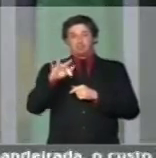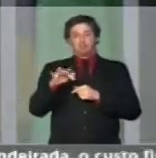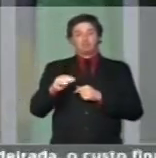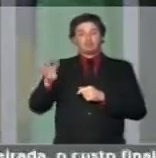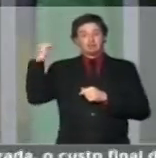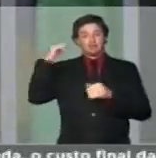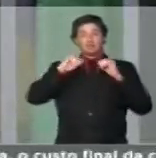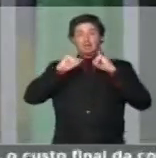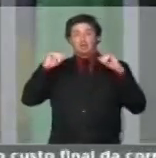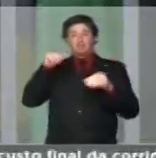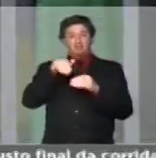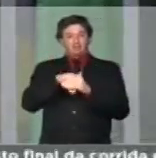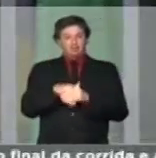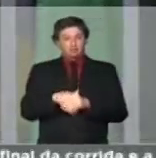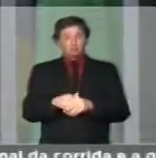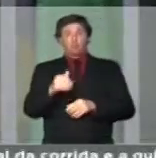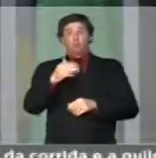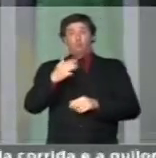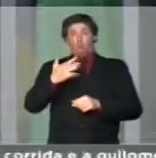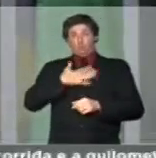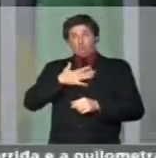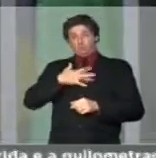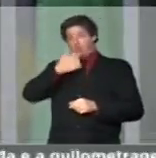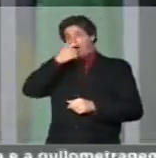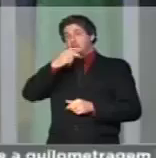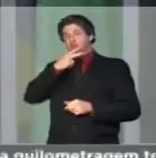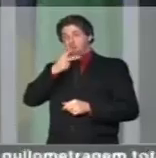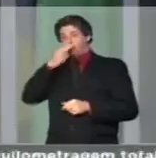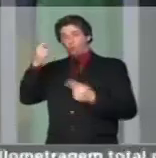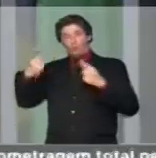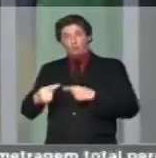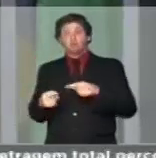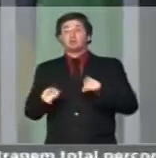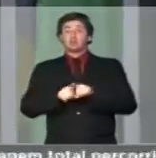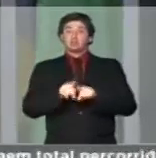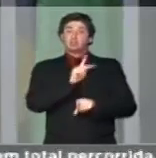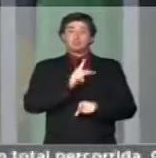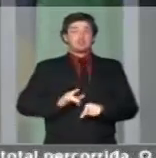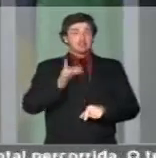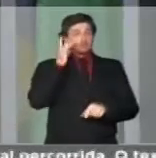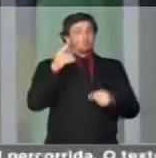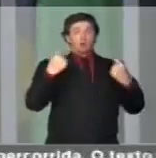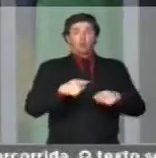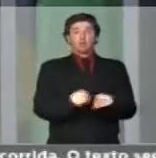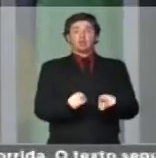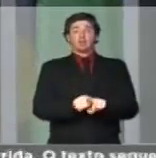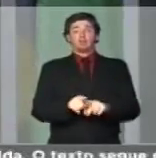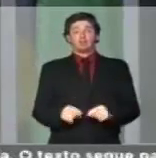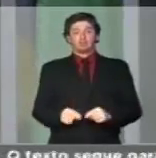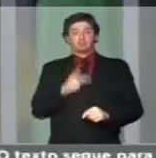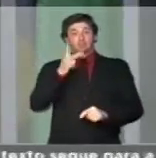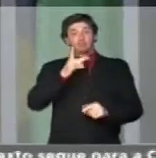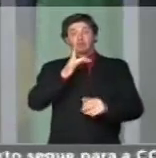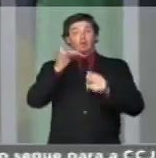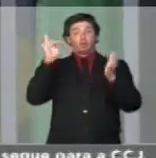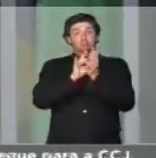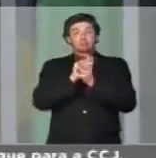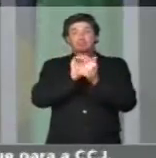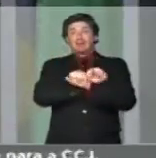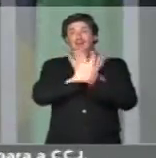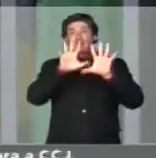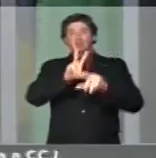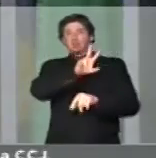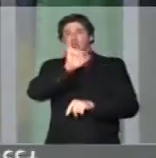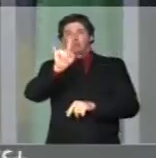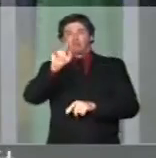na campanha eleitoral, tanto pelo meu candidato Aécio Neves, como pela presidente Dilma, que disse categoricamente que